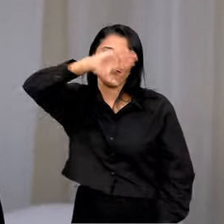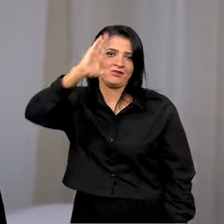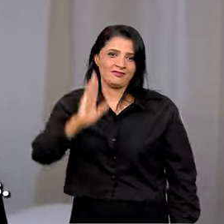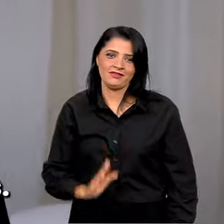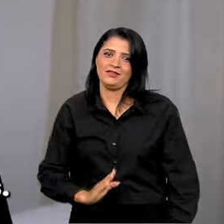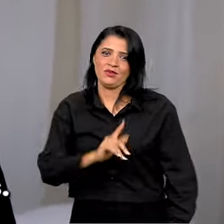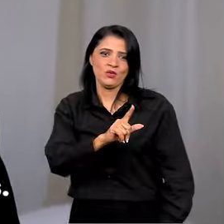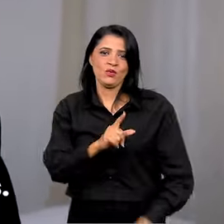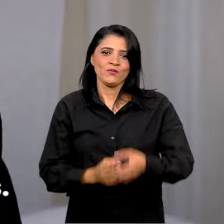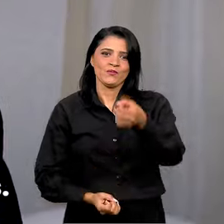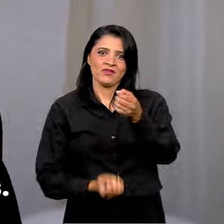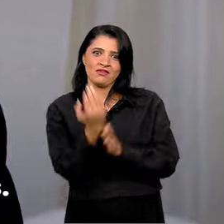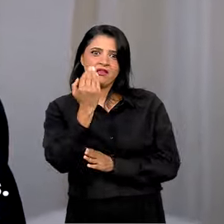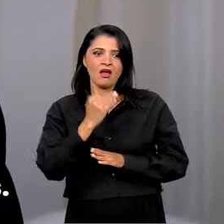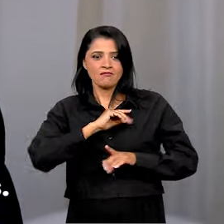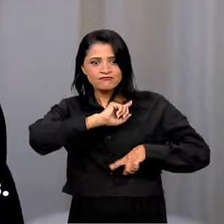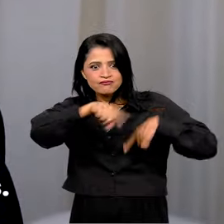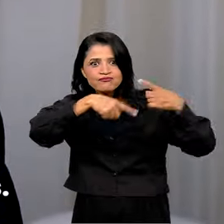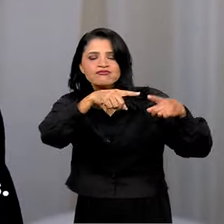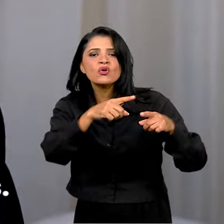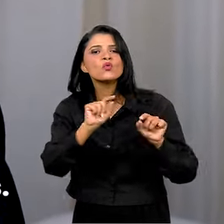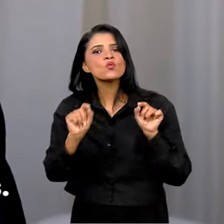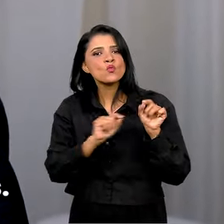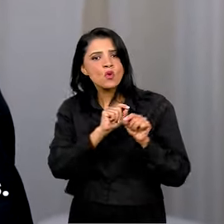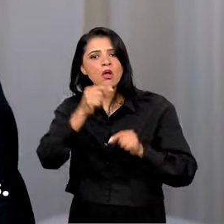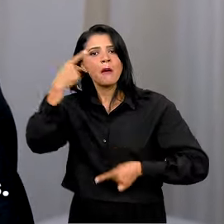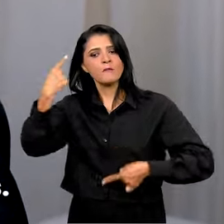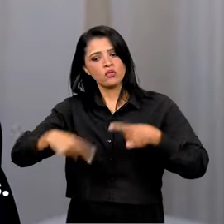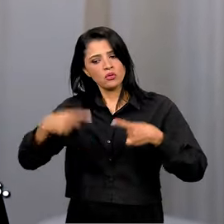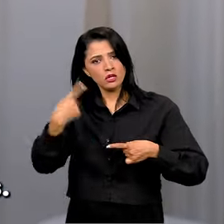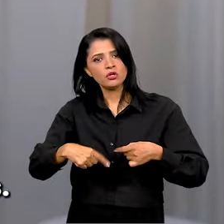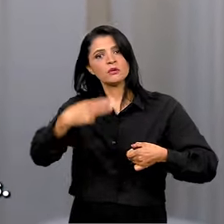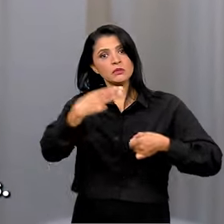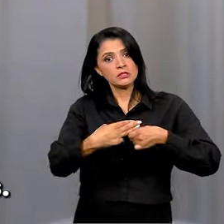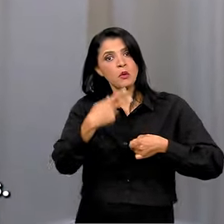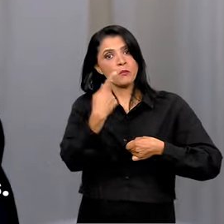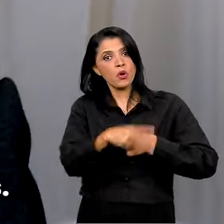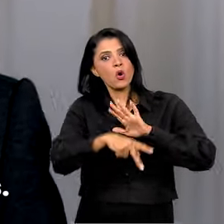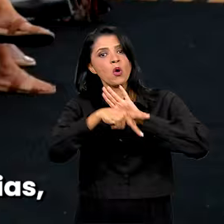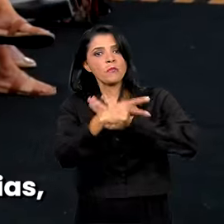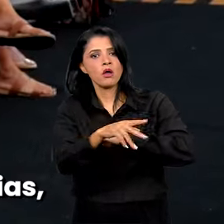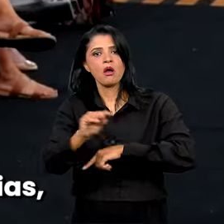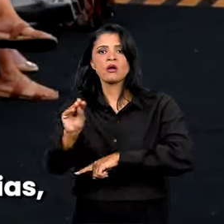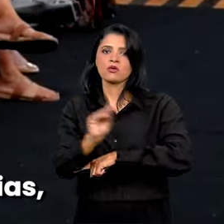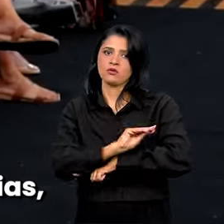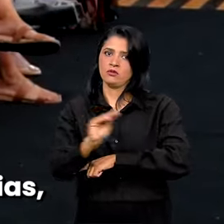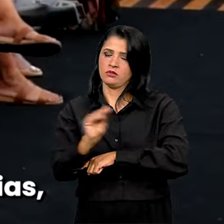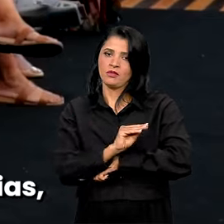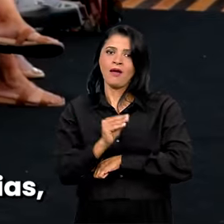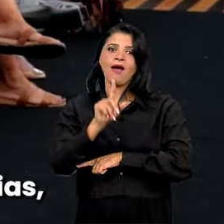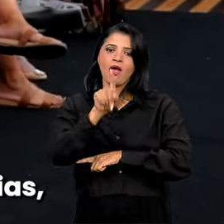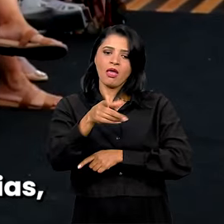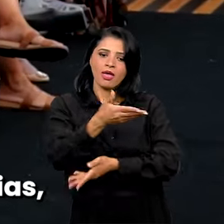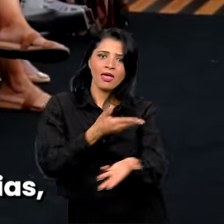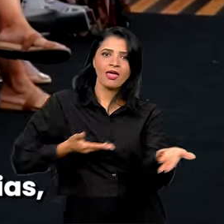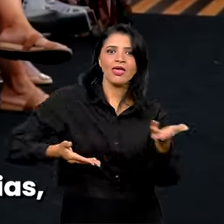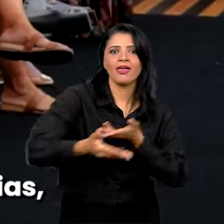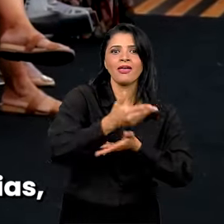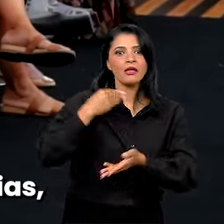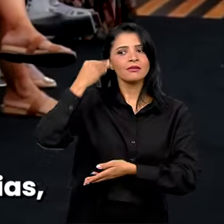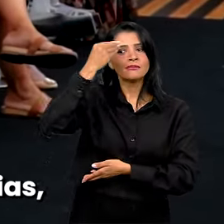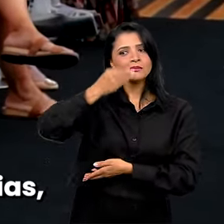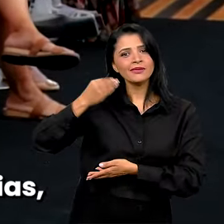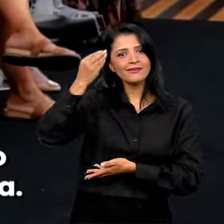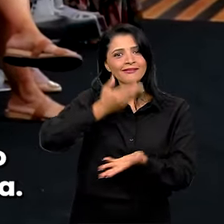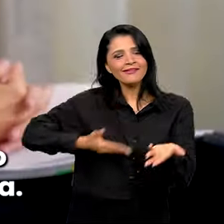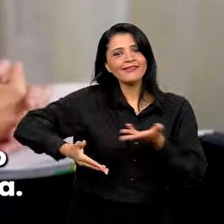Brasil de construir avançar na construção de uma política Municipal dos cuidados é uma troca de experiências mais um momento